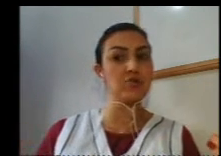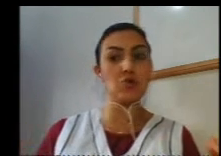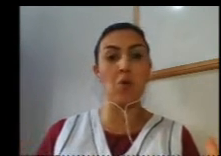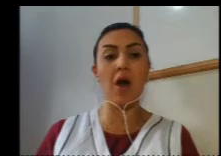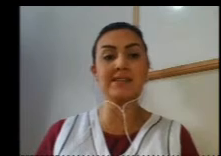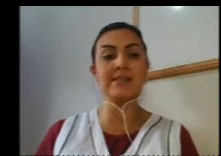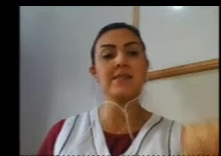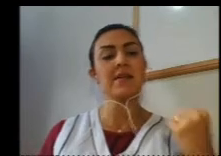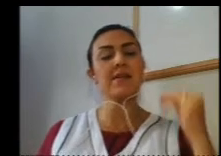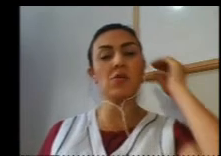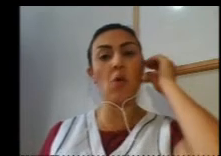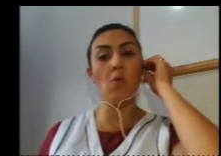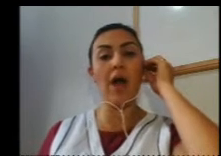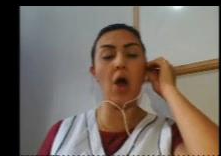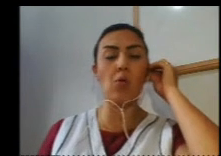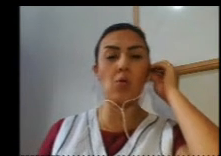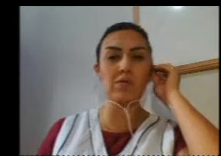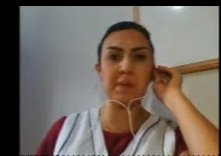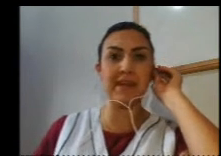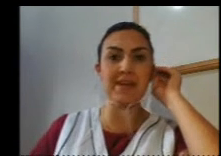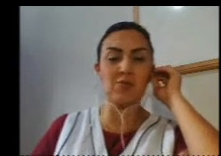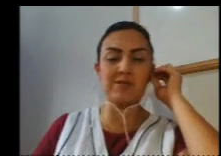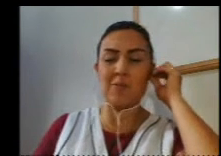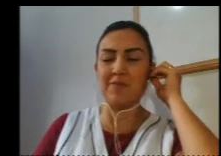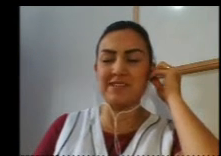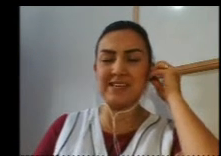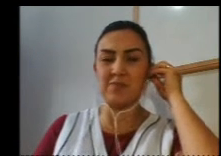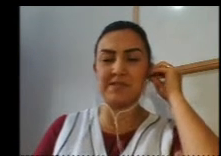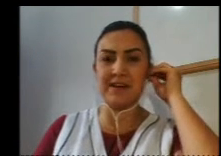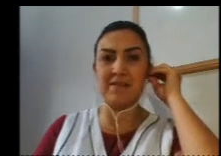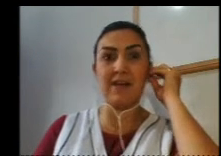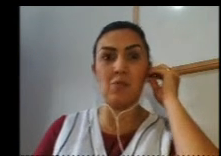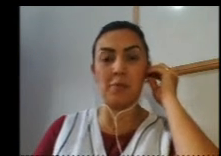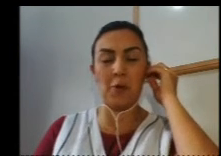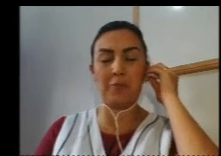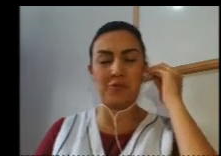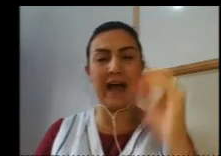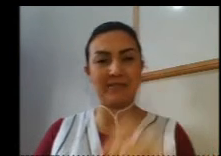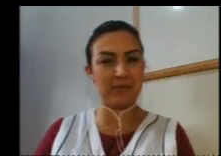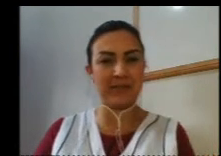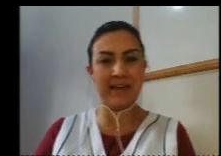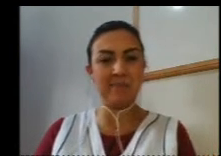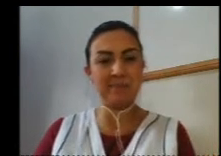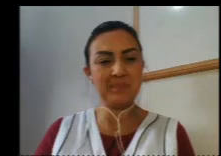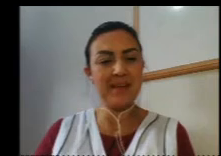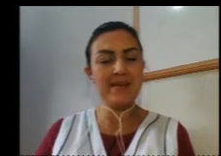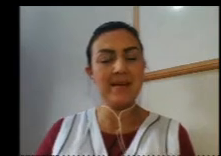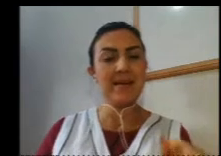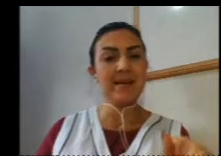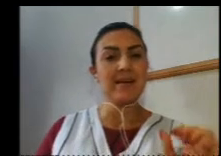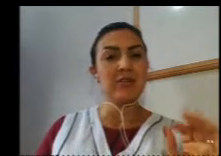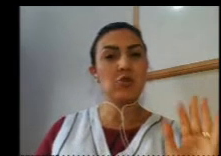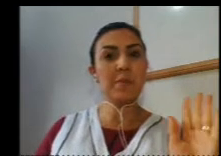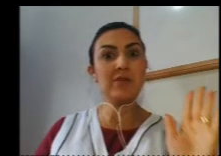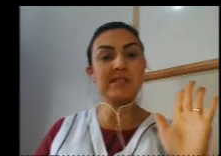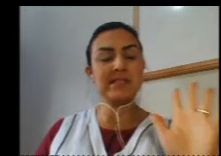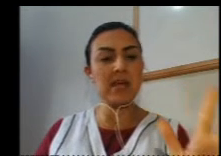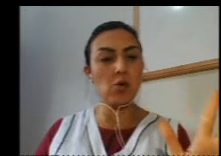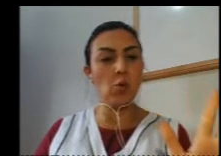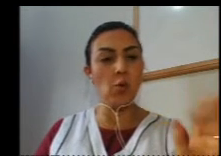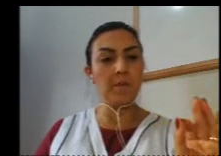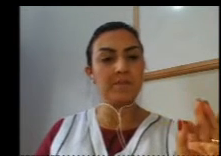mais luxuosa e com alguns perigos, como vocês observaram o próprio gato, né?